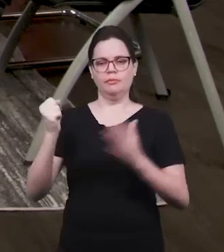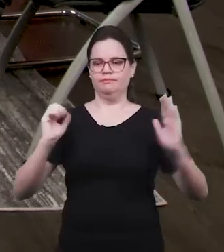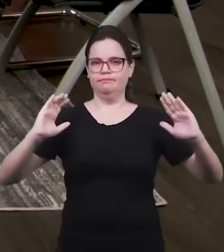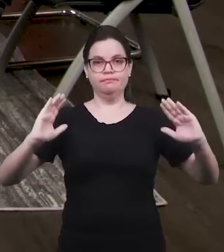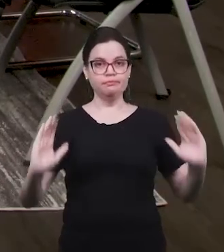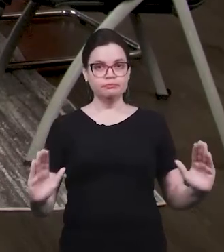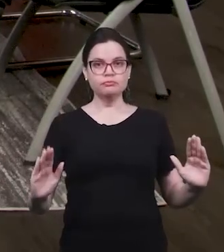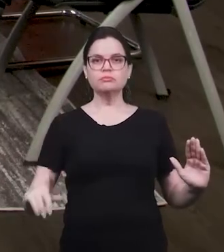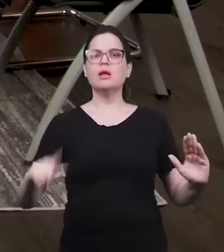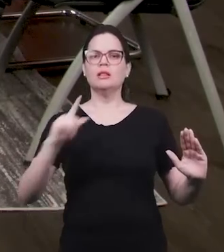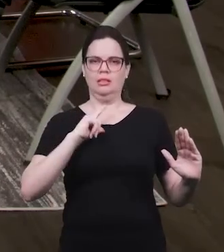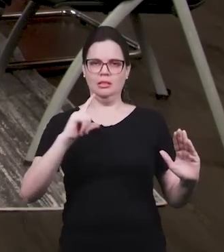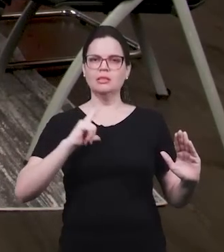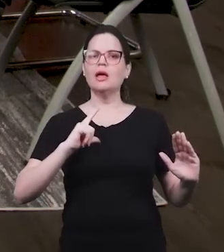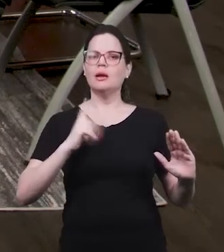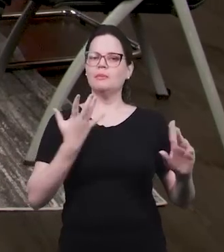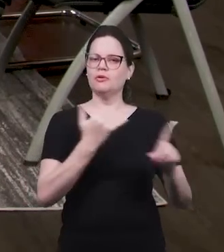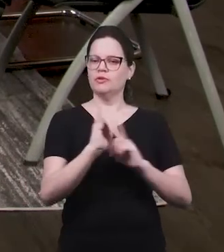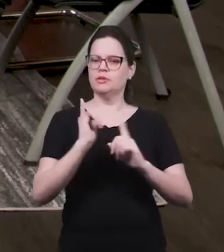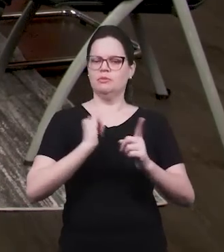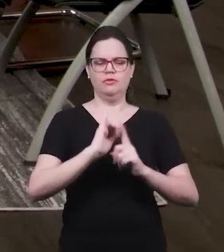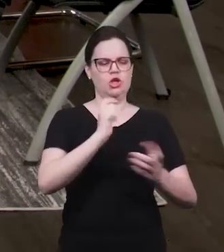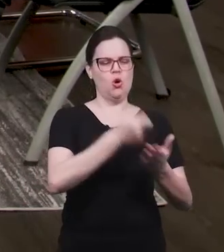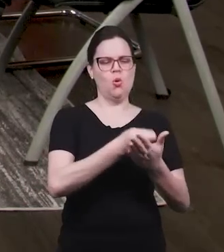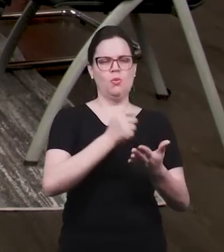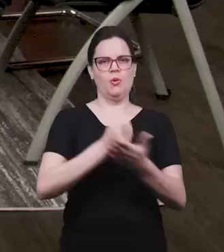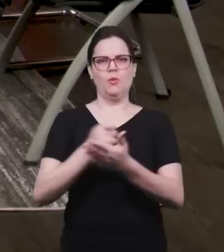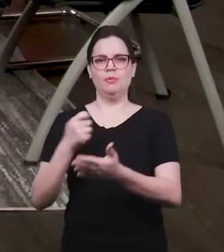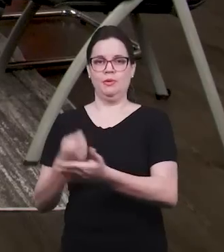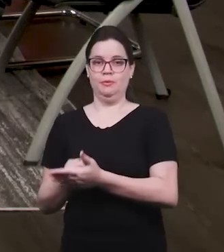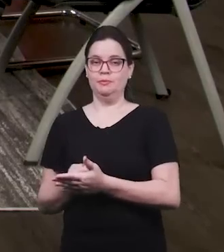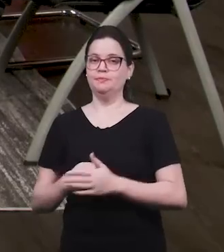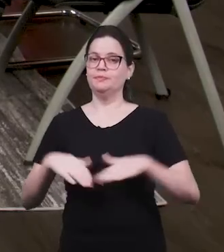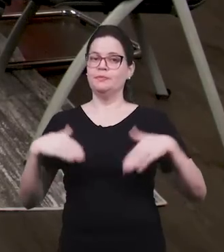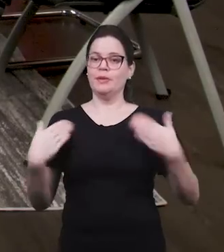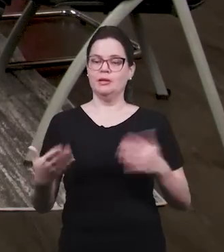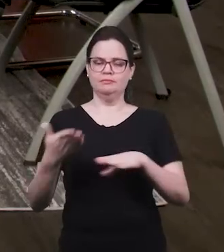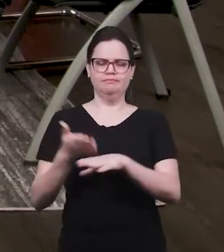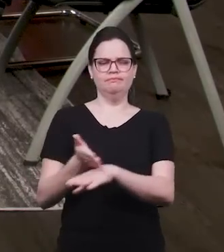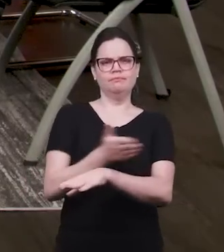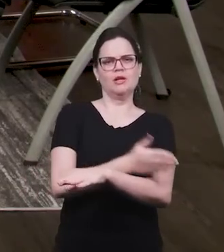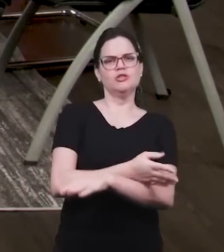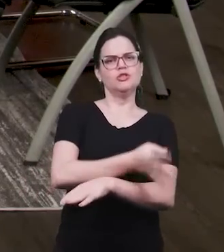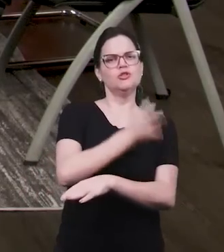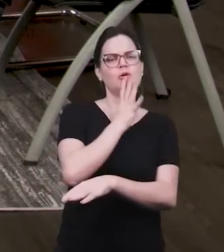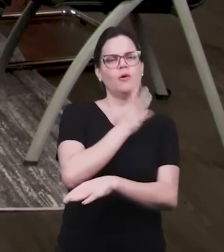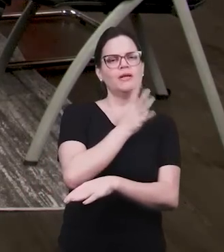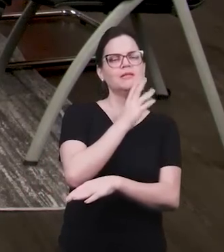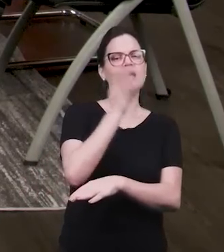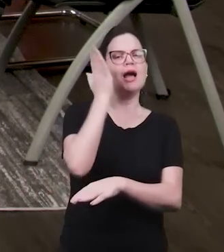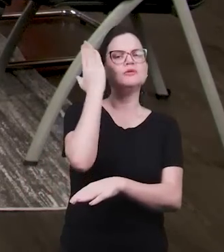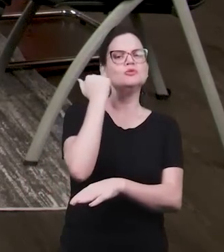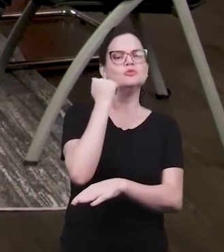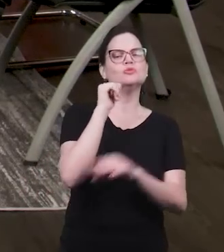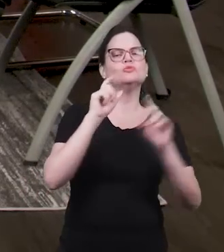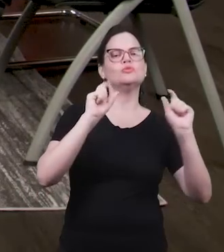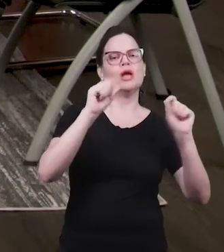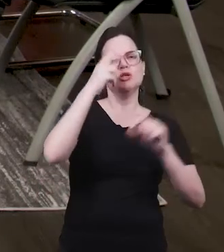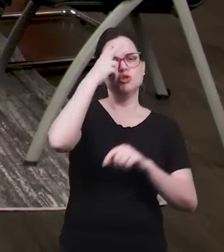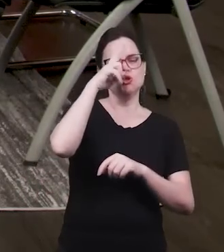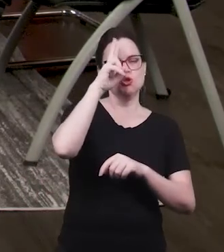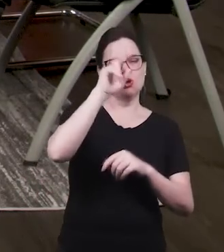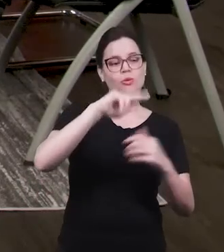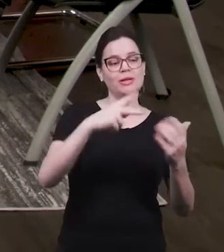grande, nós conhecemos uma história de um passado que foi da igreja de 2000 anos atrás